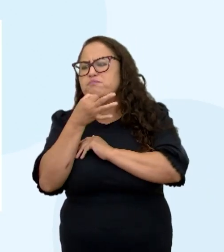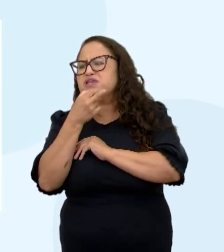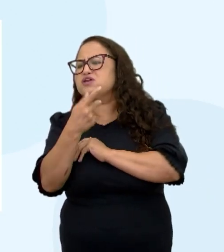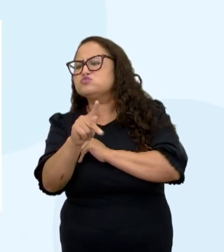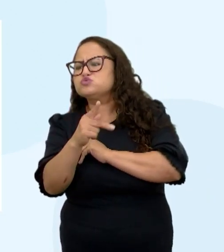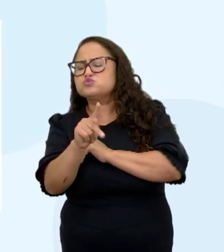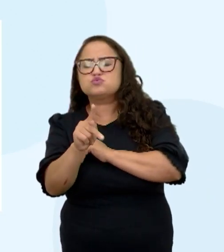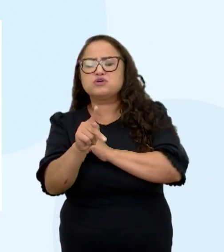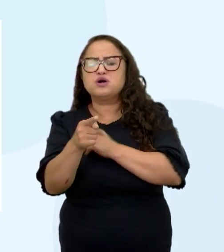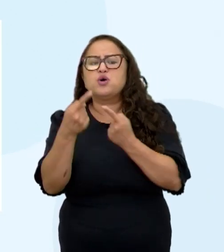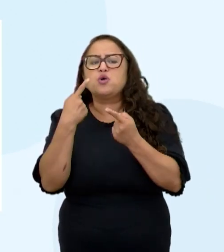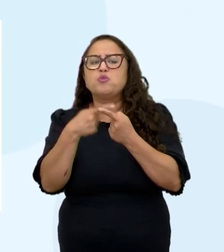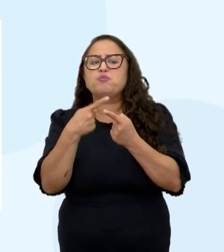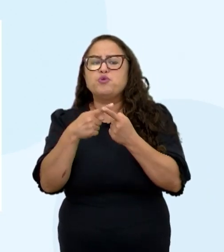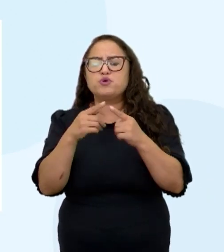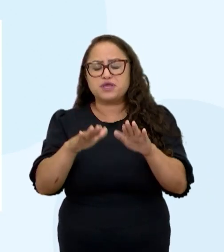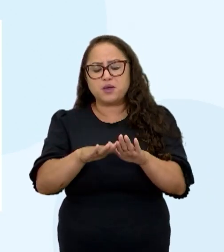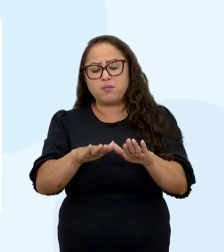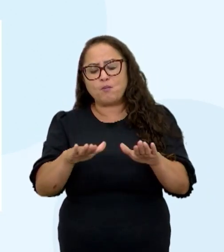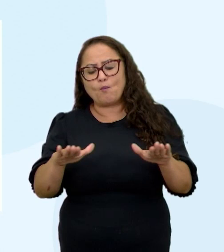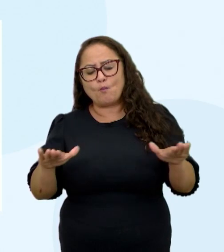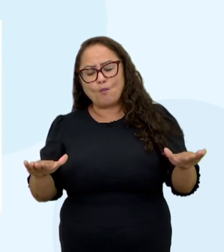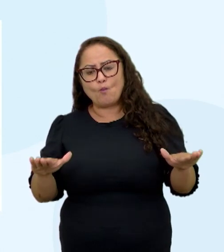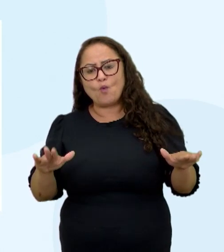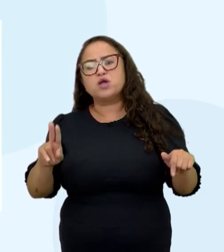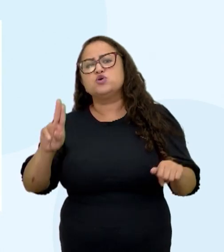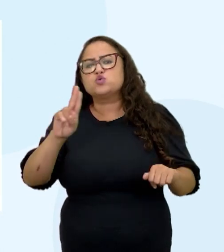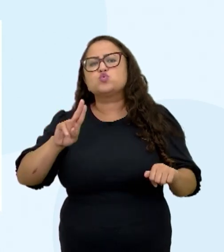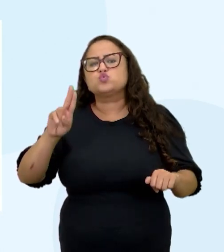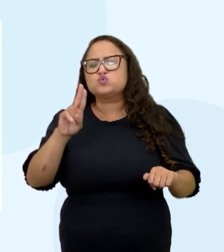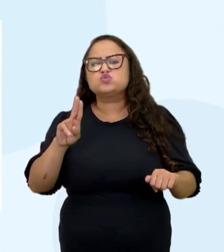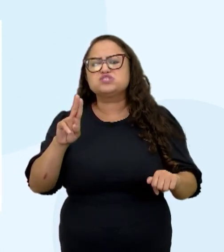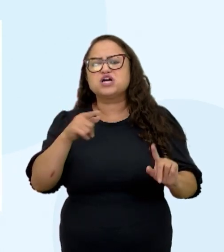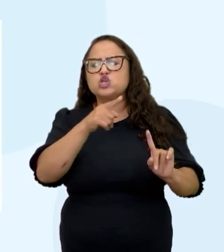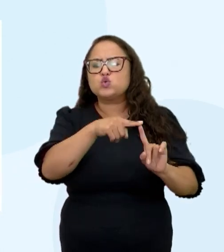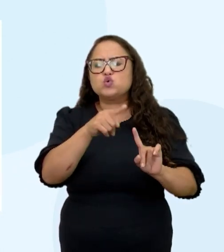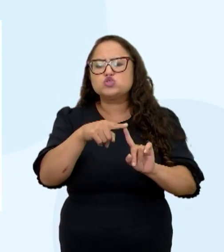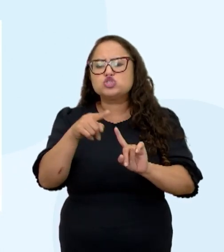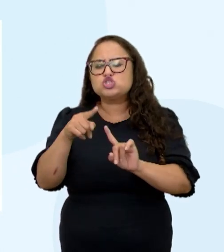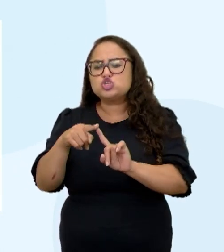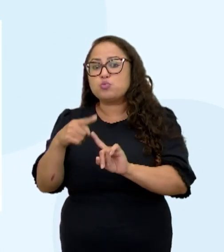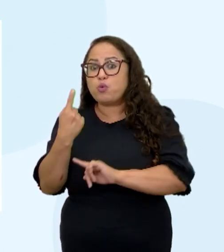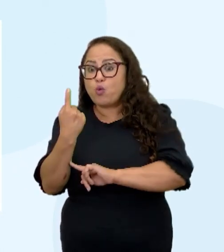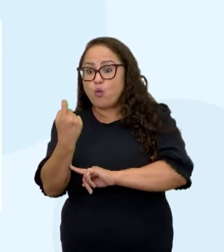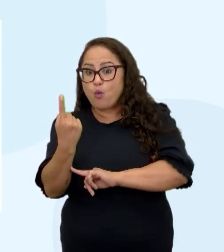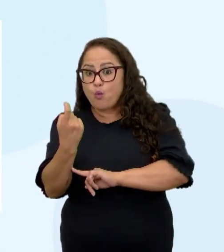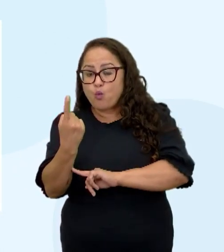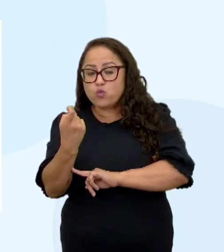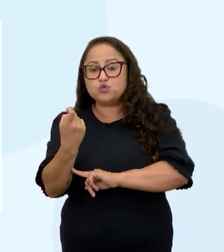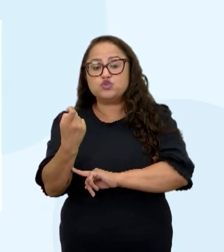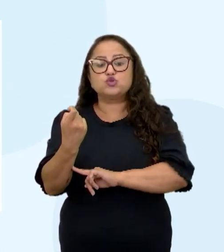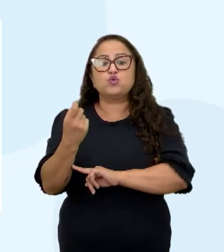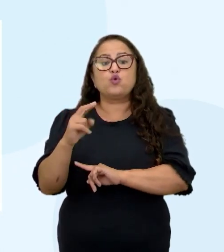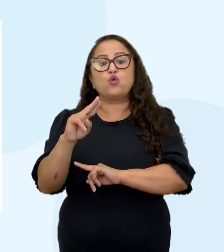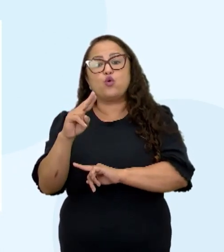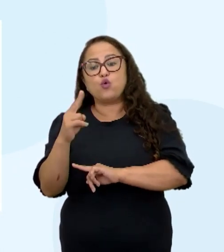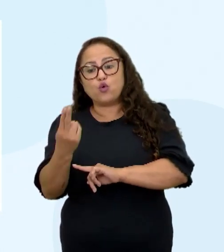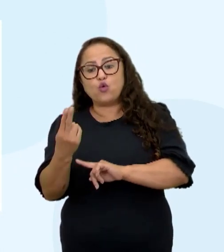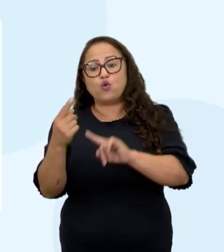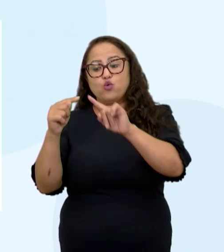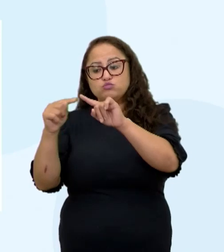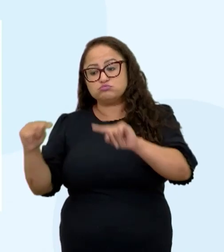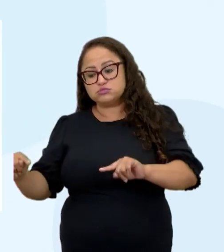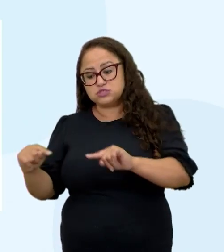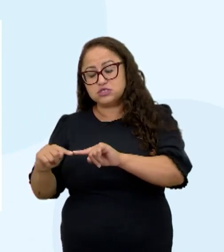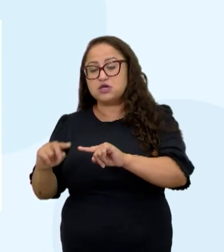opinião, por que a pavimentação, utilizando um único tipo de polígono, ou triângulo, ou quadrado, ou hexágono, que foi o que a